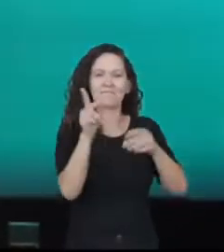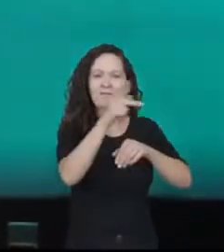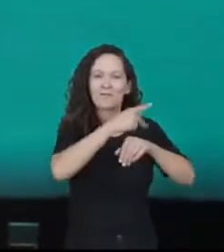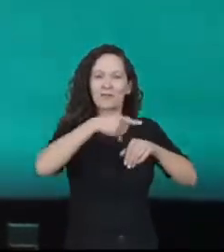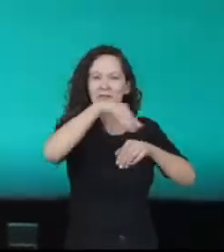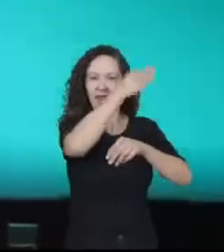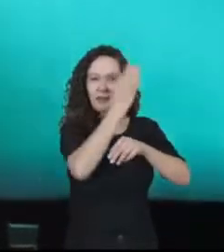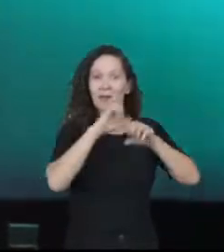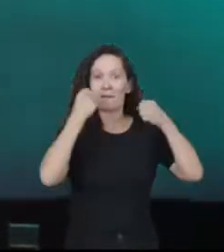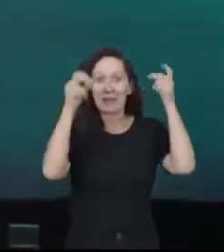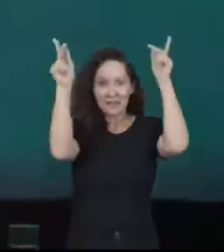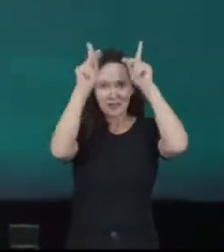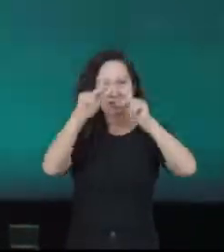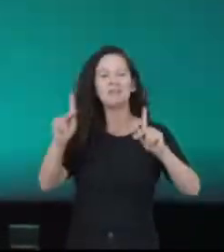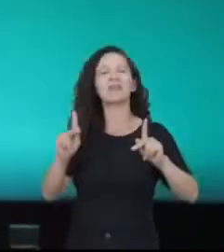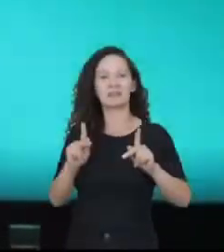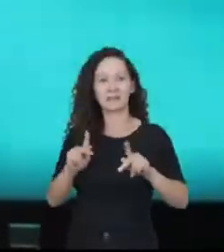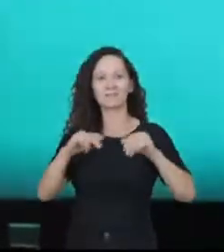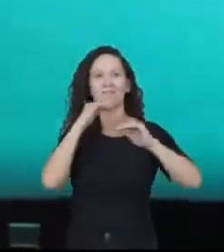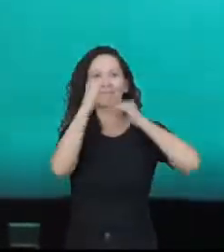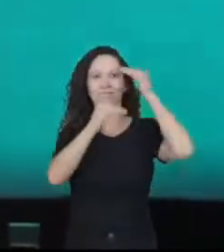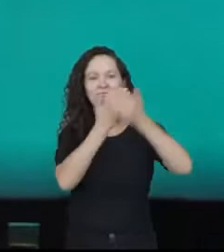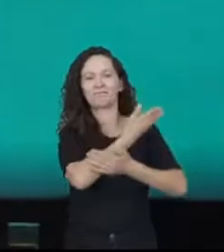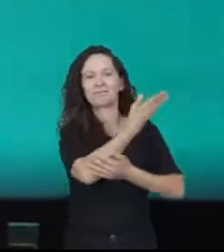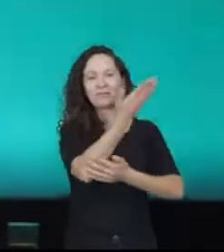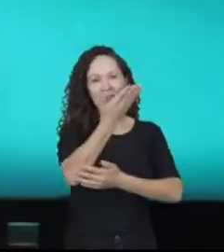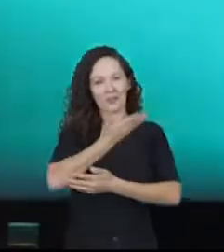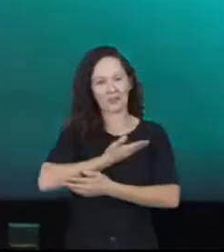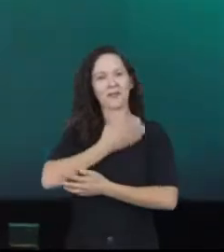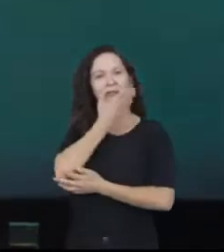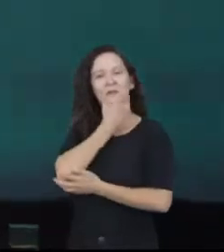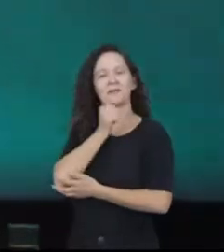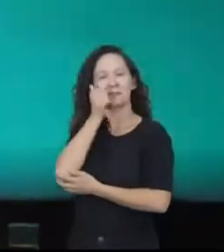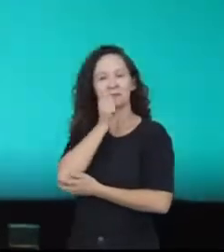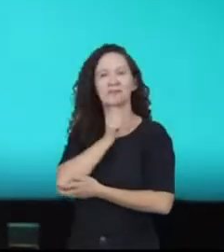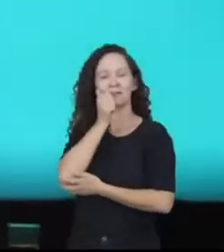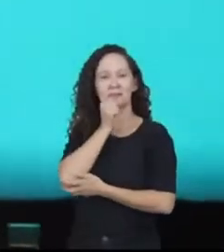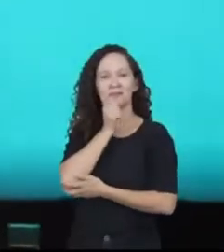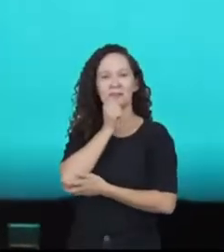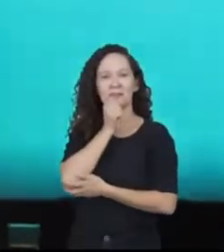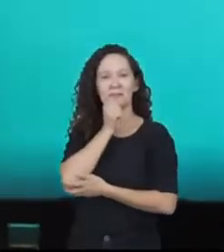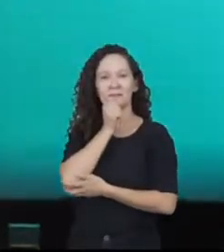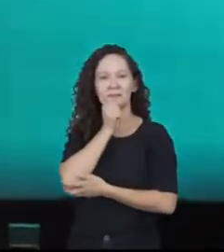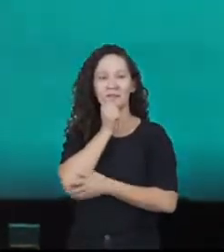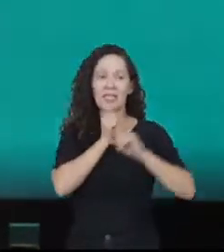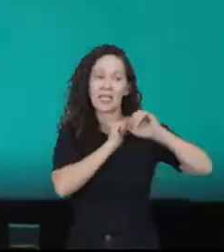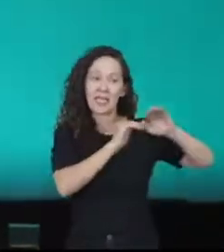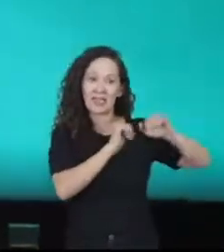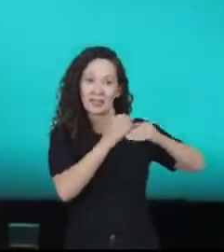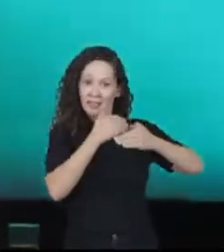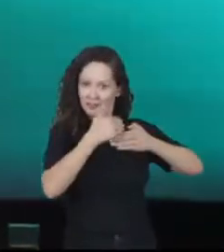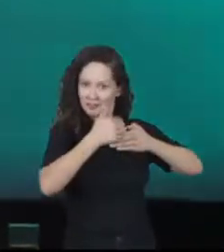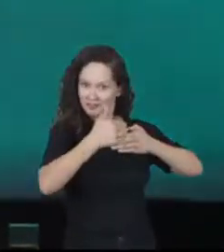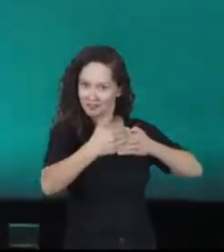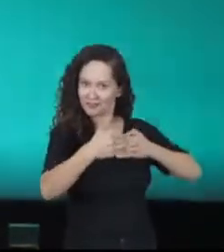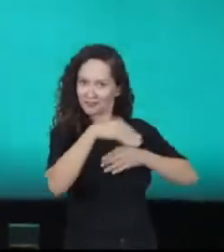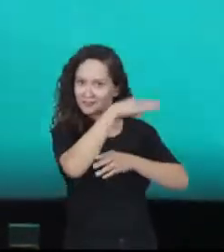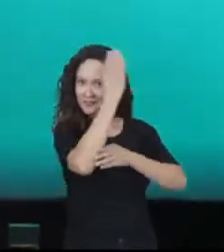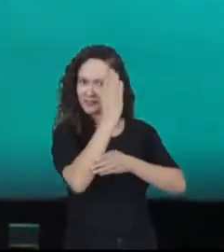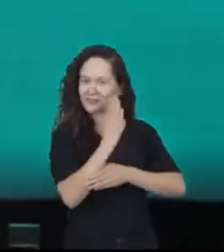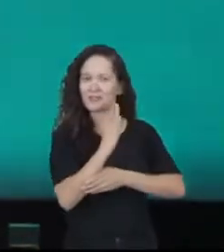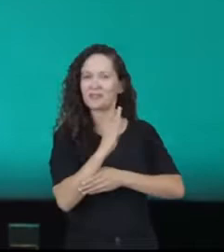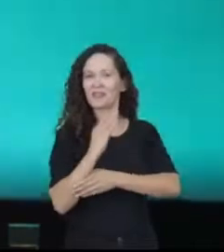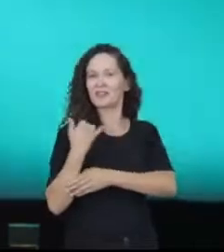progredir. Queridas amigas e queridos amigos, em setembro próximo, o Brasil completa 200 anos